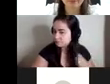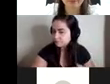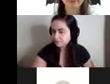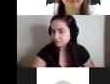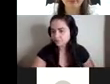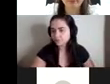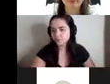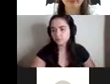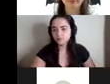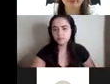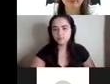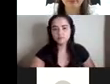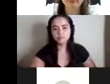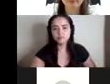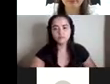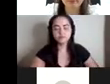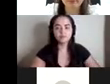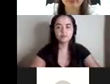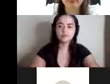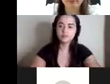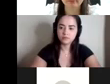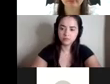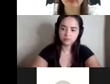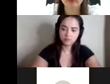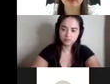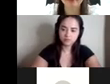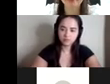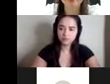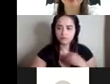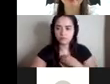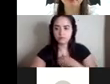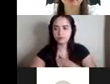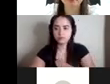Isso, aqui active speak video. Ah, tá.